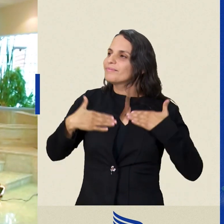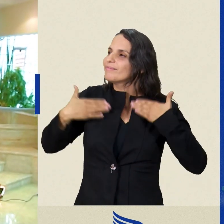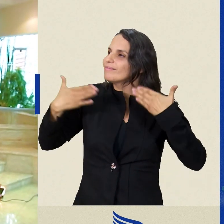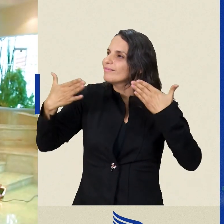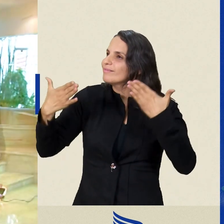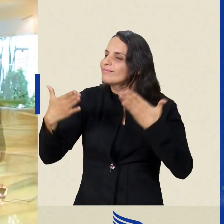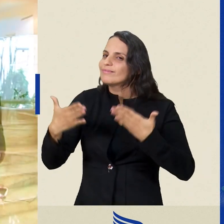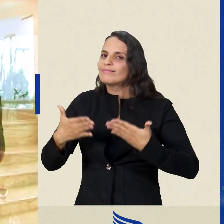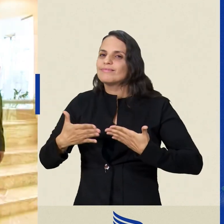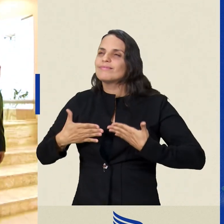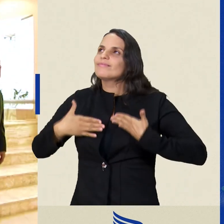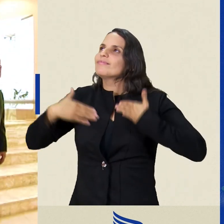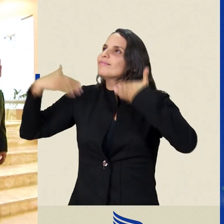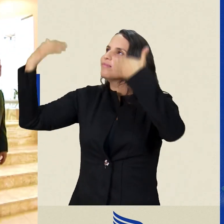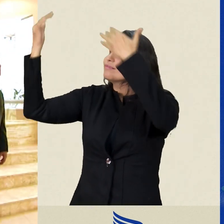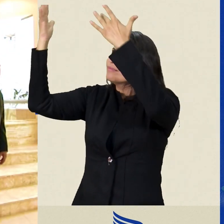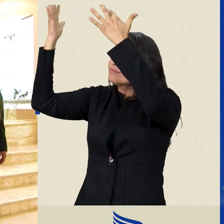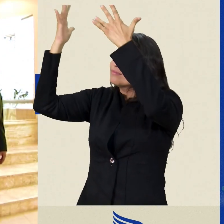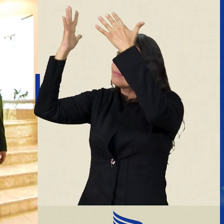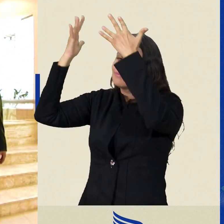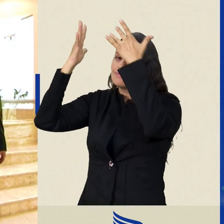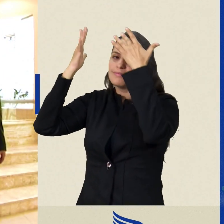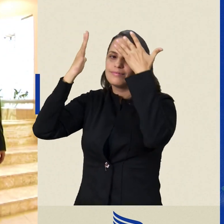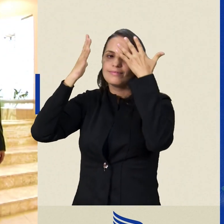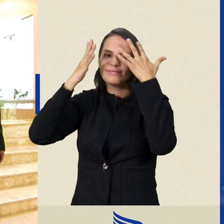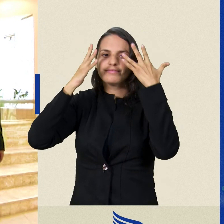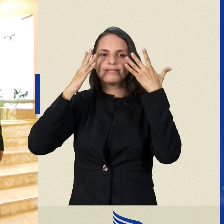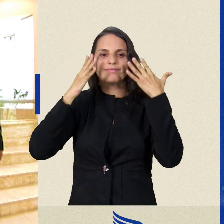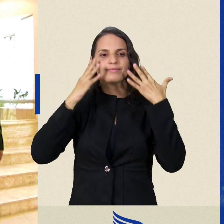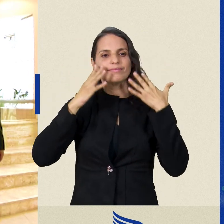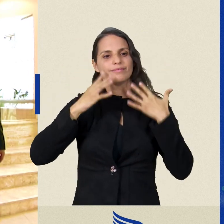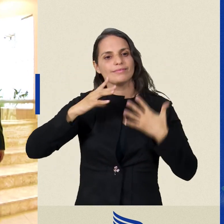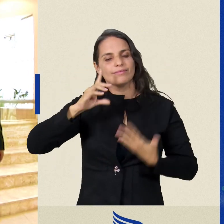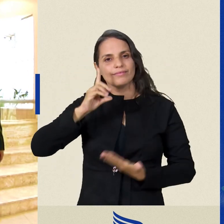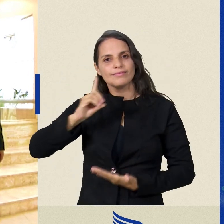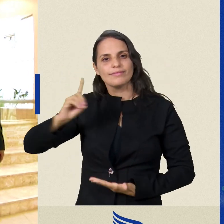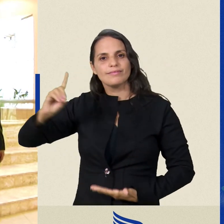perdão, do vivo